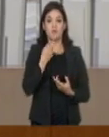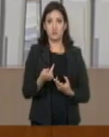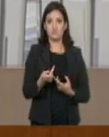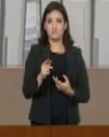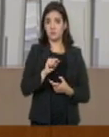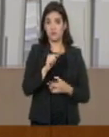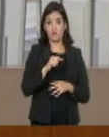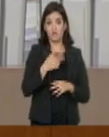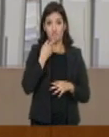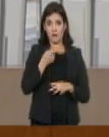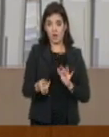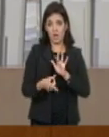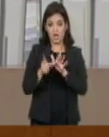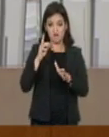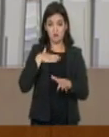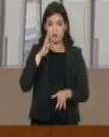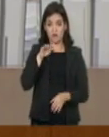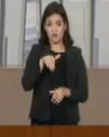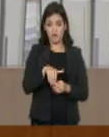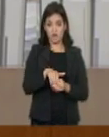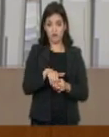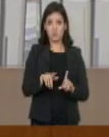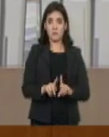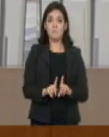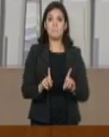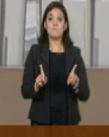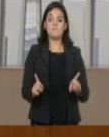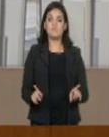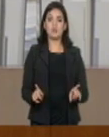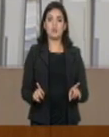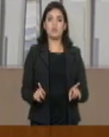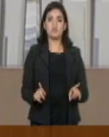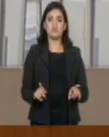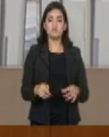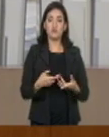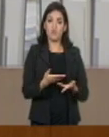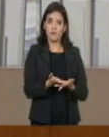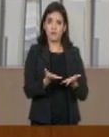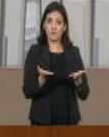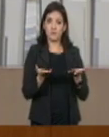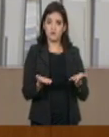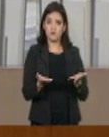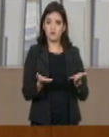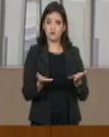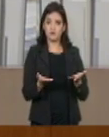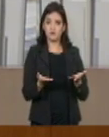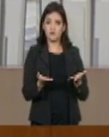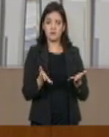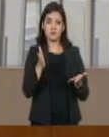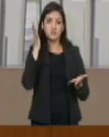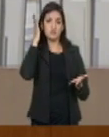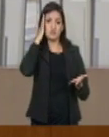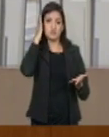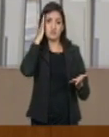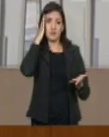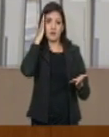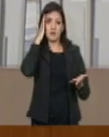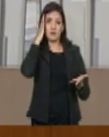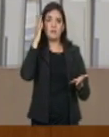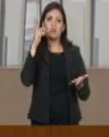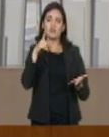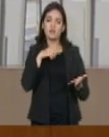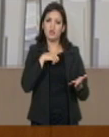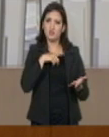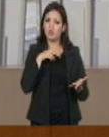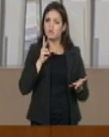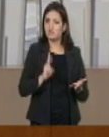posição, mas as senhoras e os senhores sabem que eu tenho